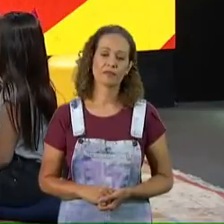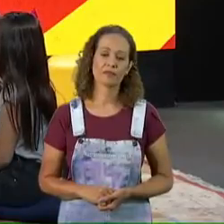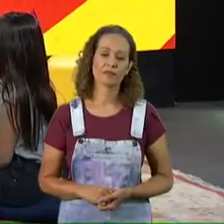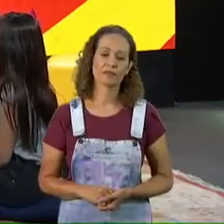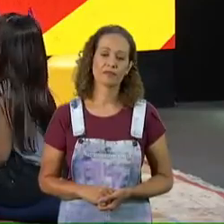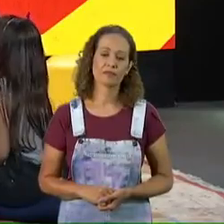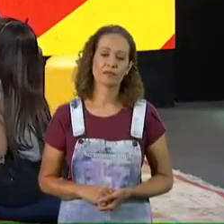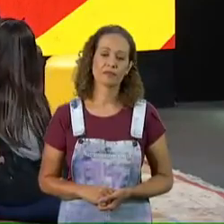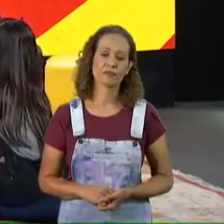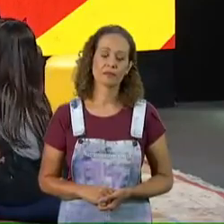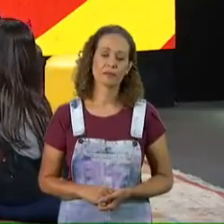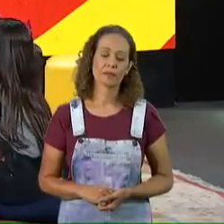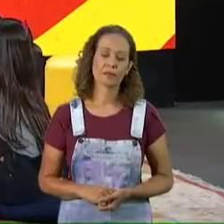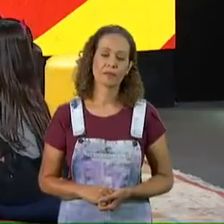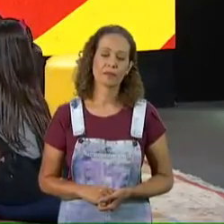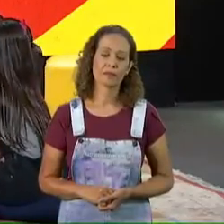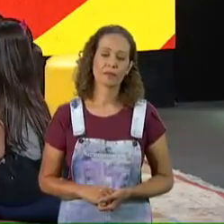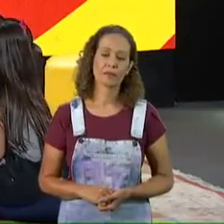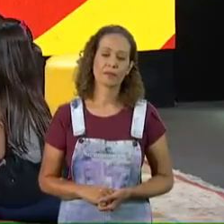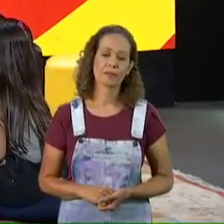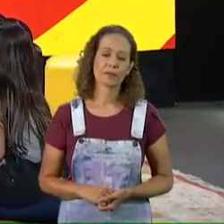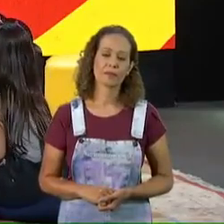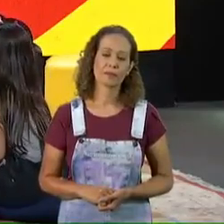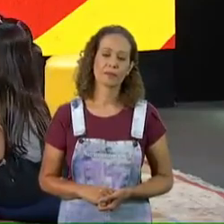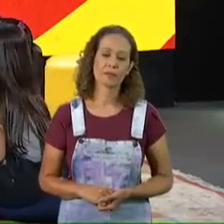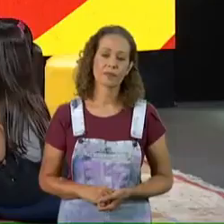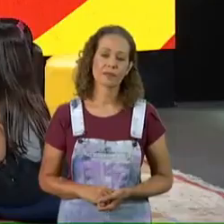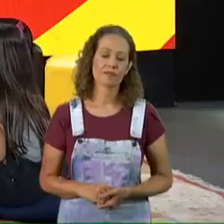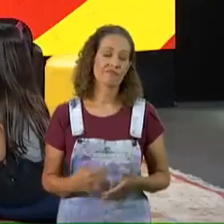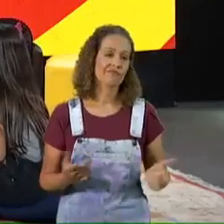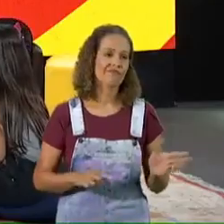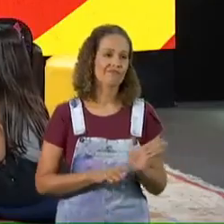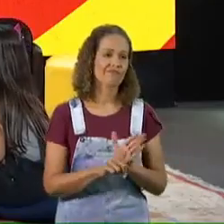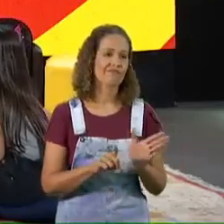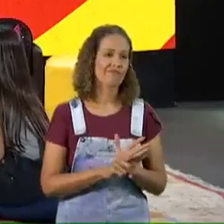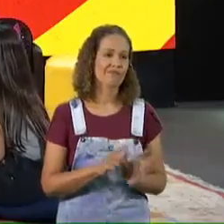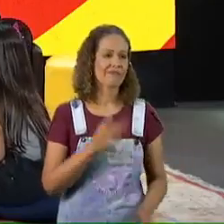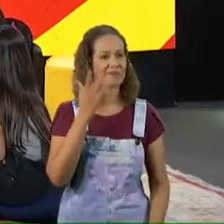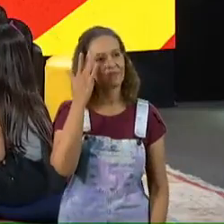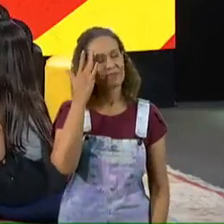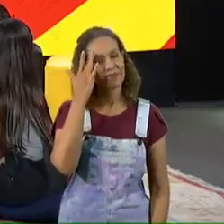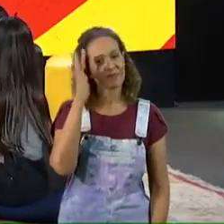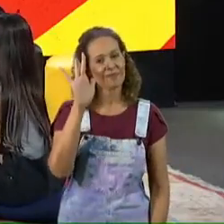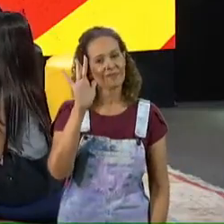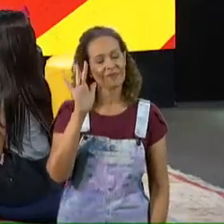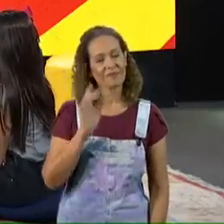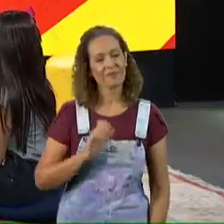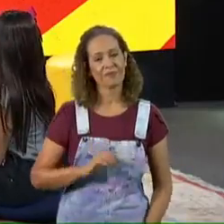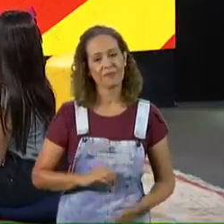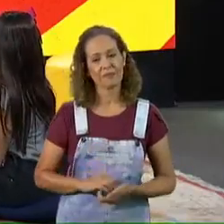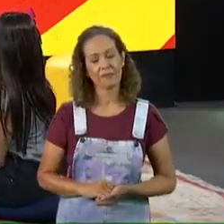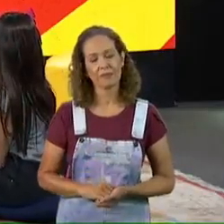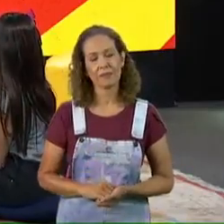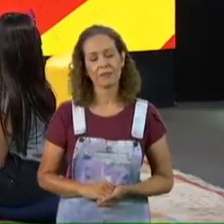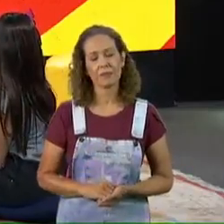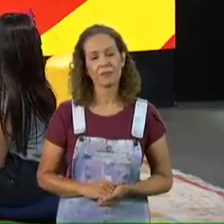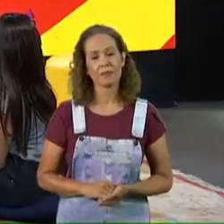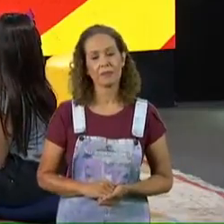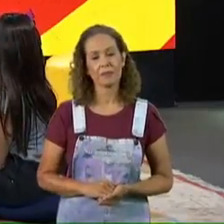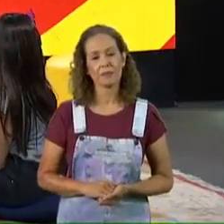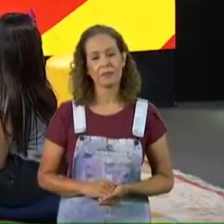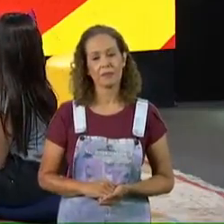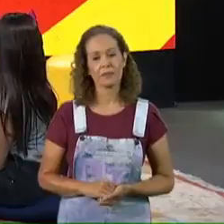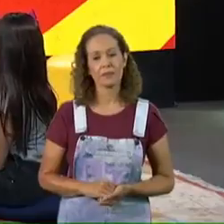O que eu falo, Jesus? Vai? Eu não lembro, eu não sei muito que perguntas que eu faço aí, eu fico... Segura mais em cima, Juju, pra não cair. Isso.